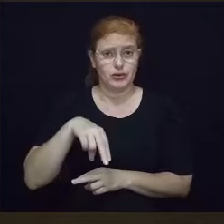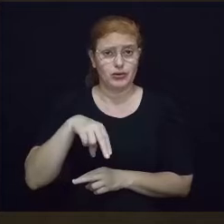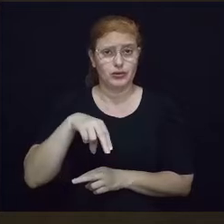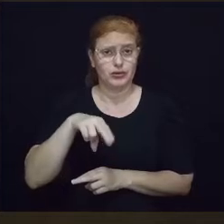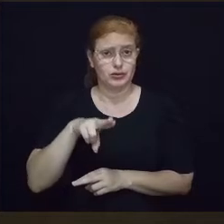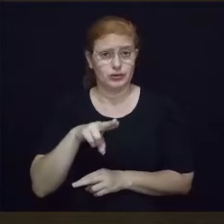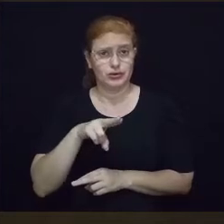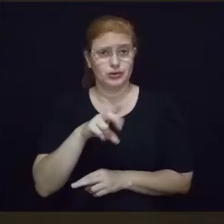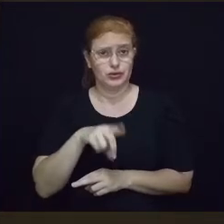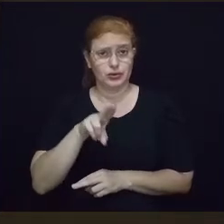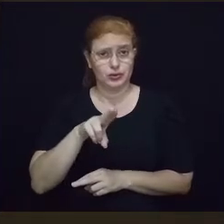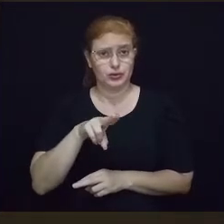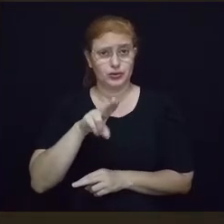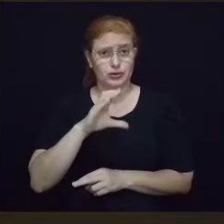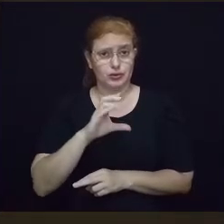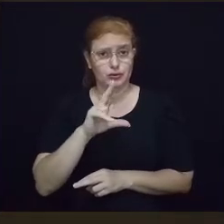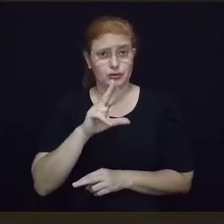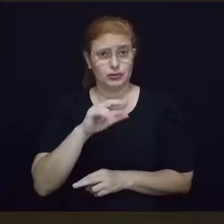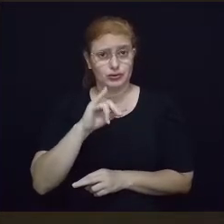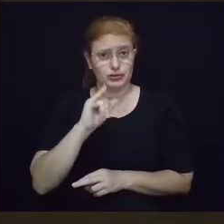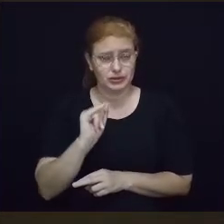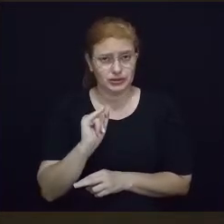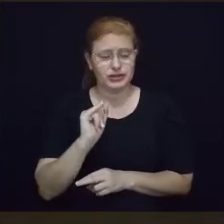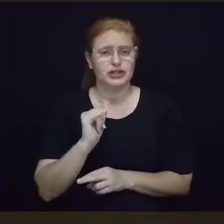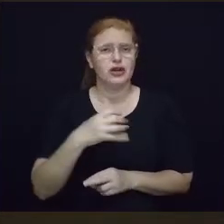fazer as coisas?